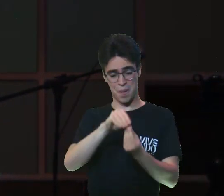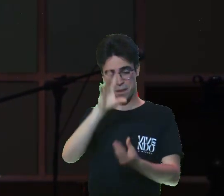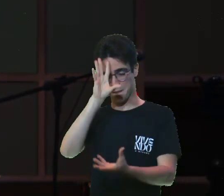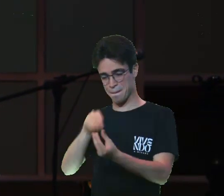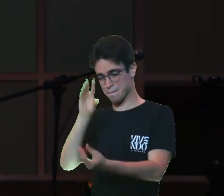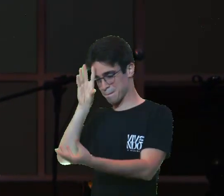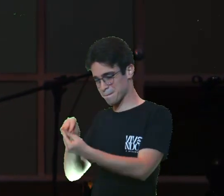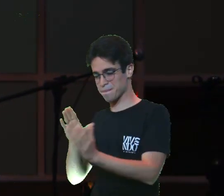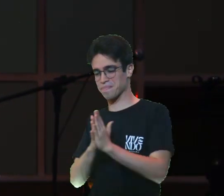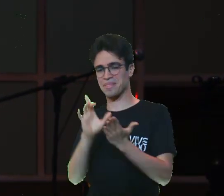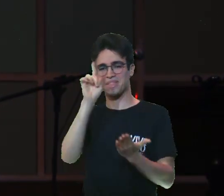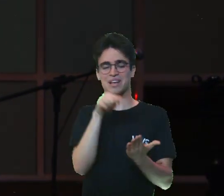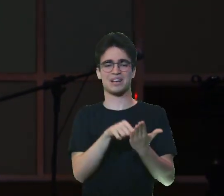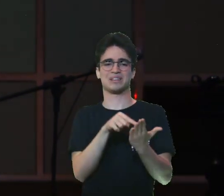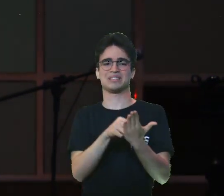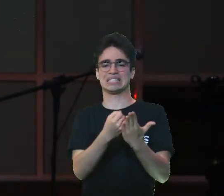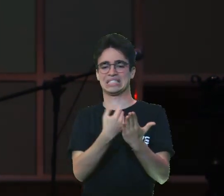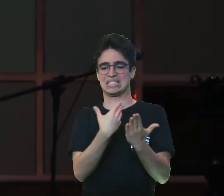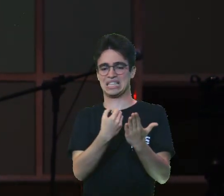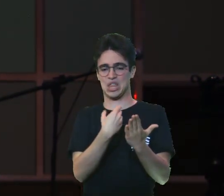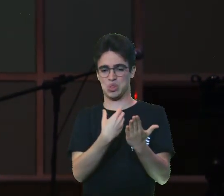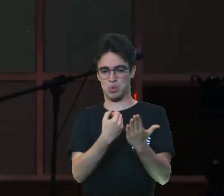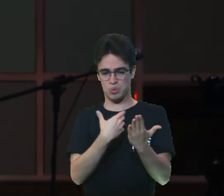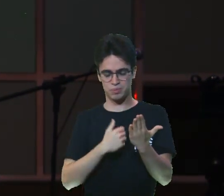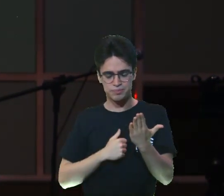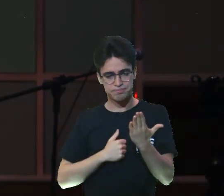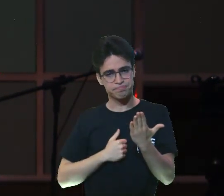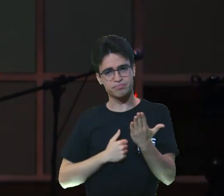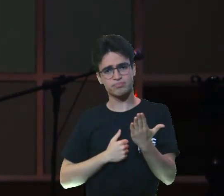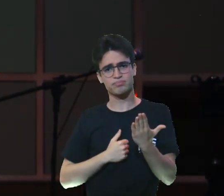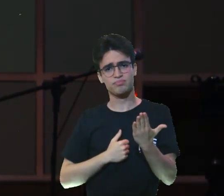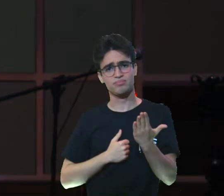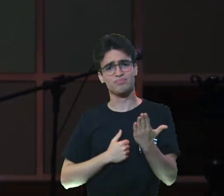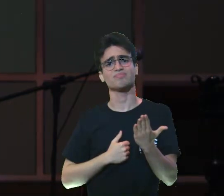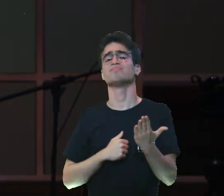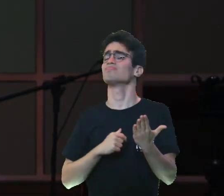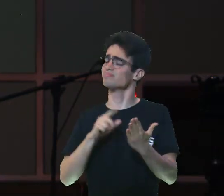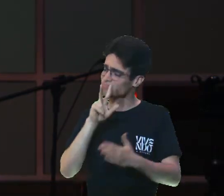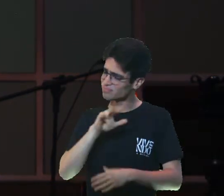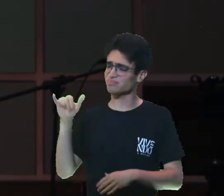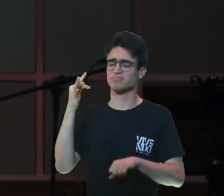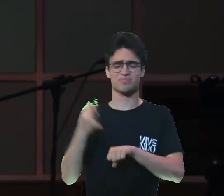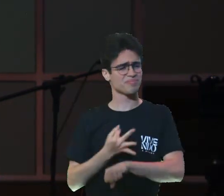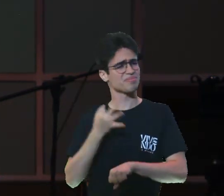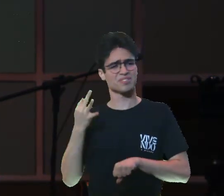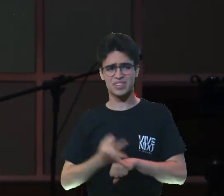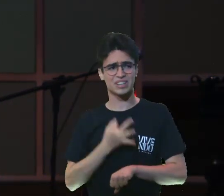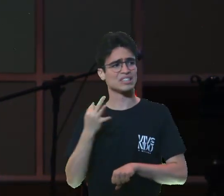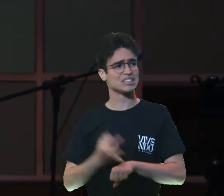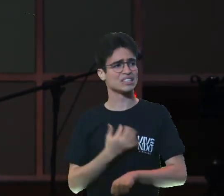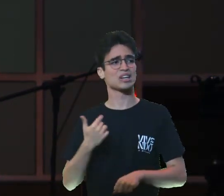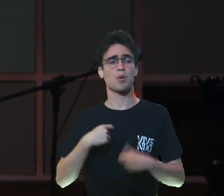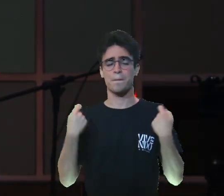nos ensinando pelas Escrituras. Vai custar renúncia. Vai